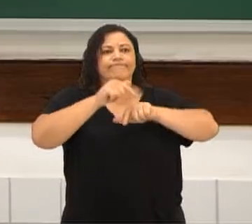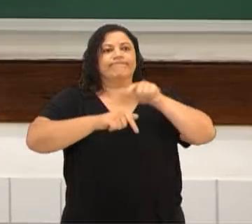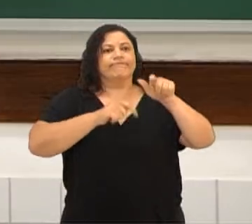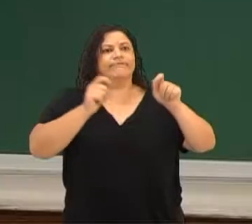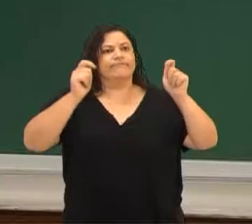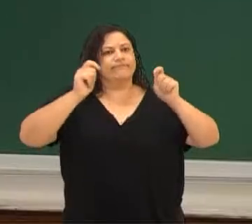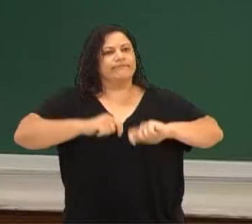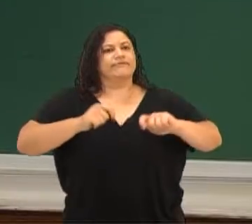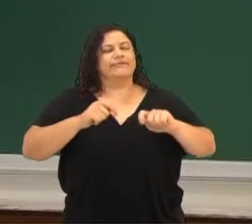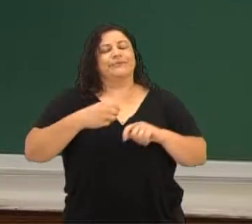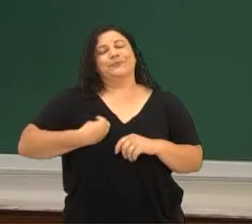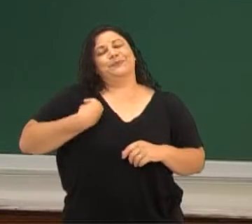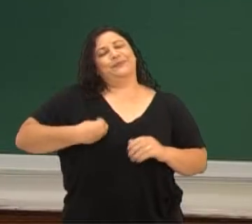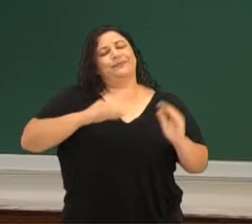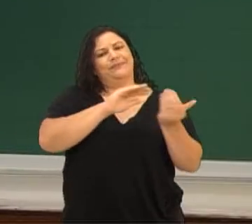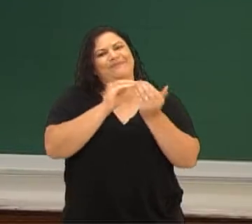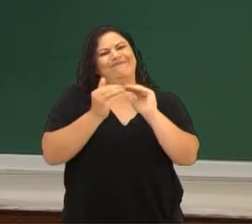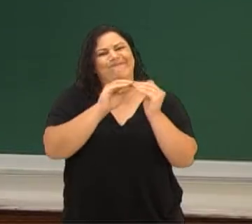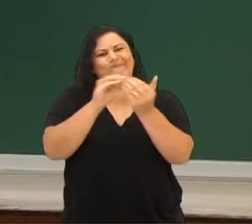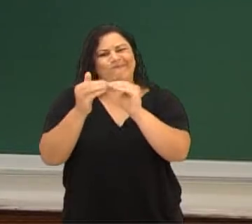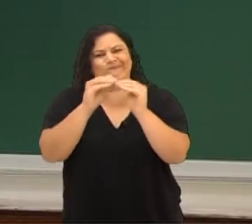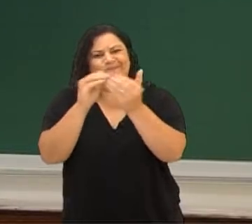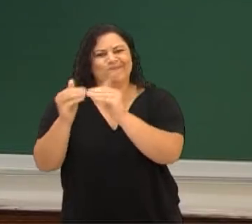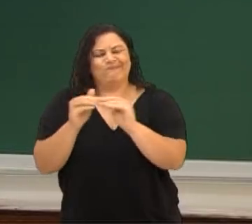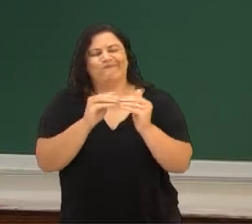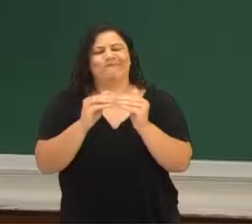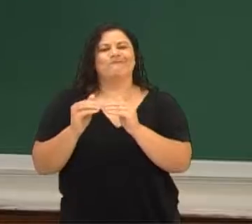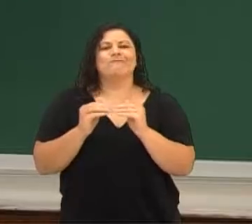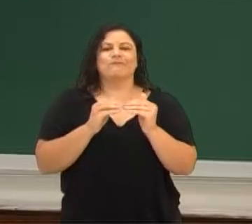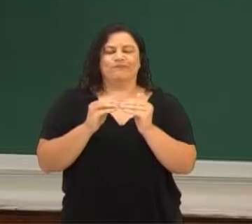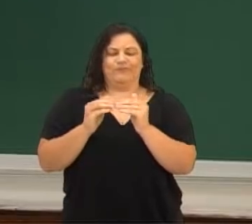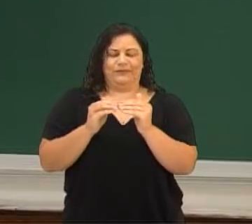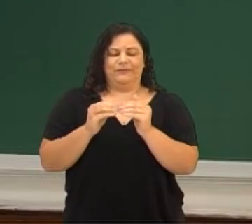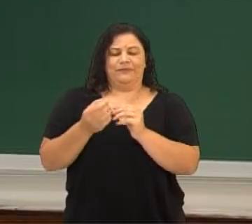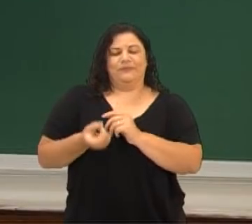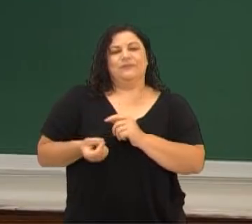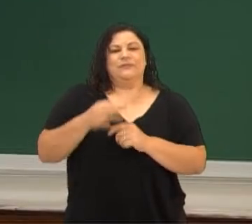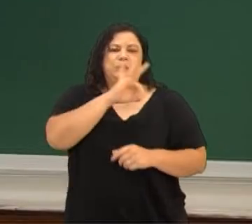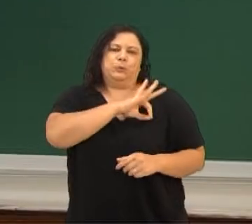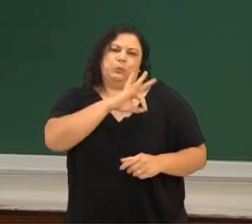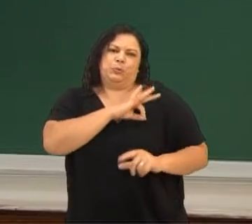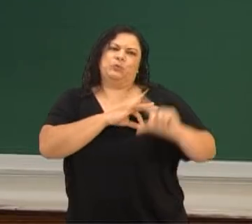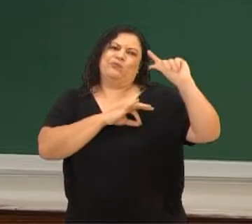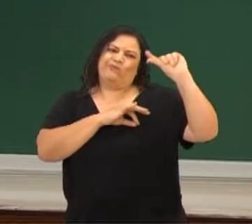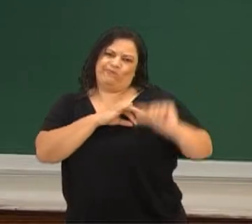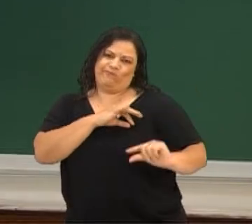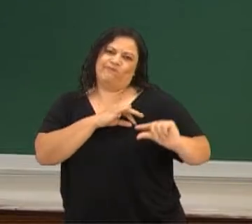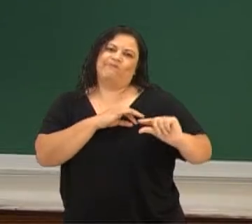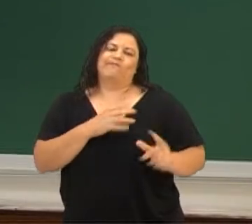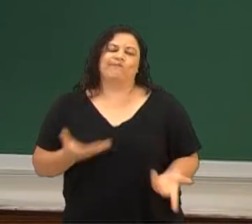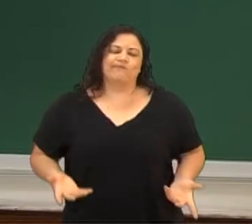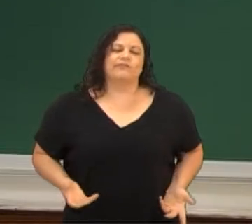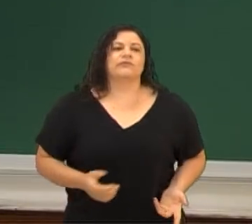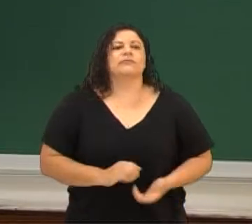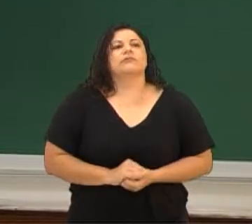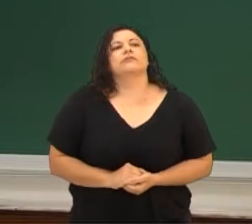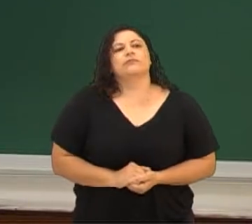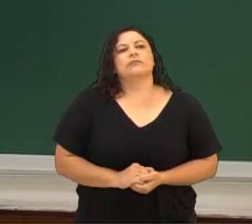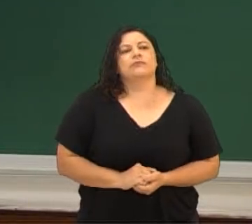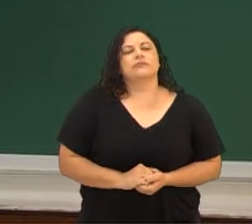nas minerações vivem em favelas e ganham menos de $600 por mês.